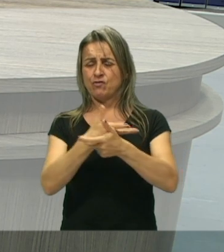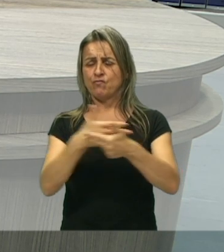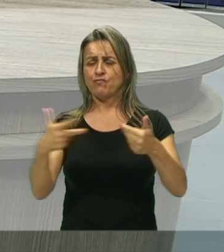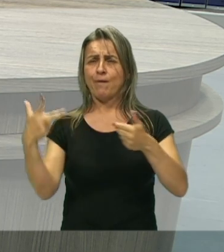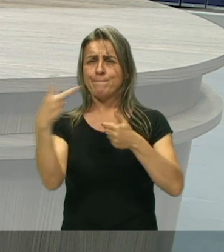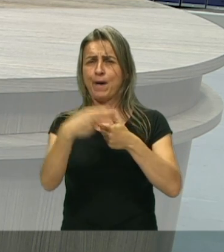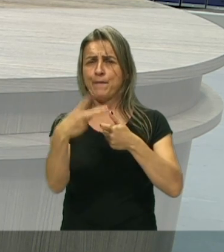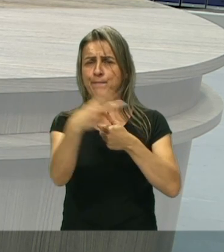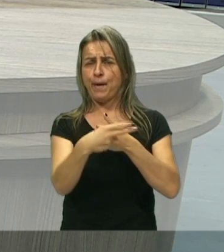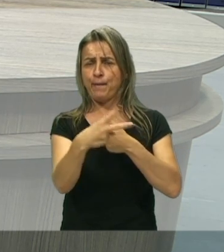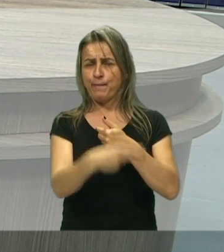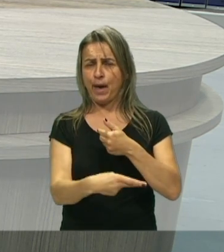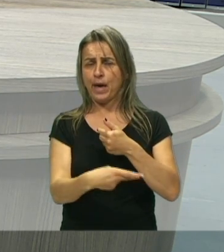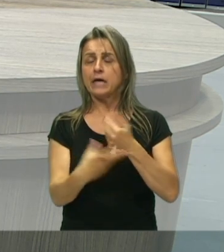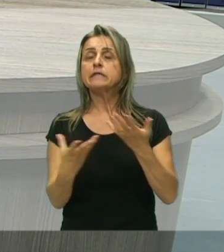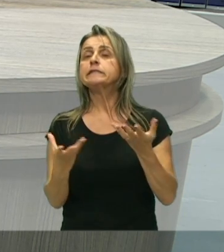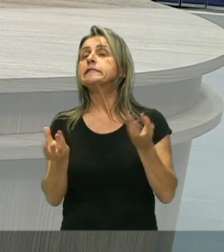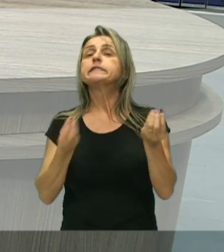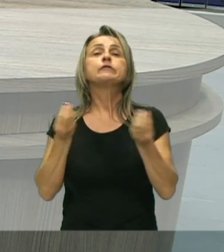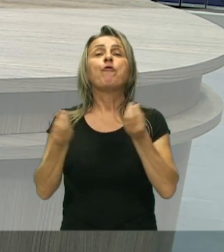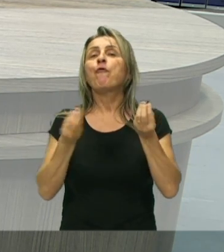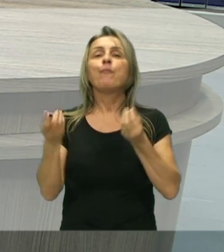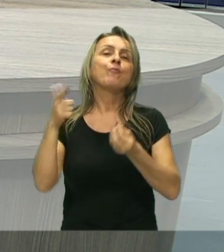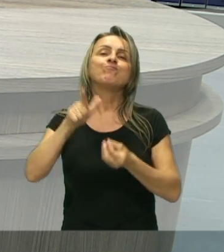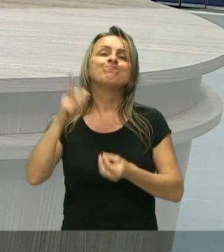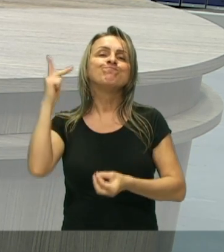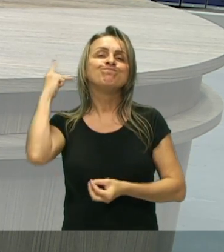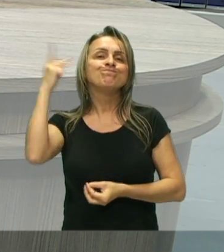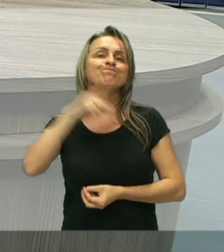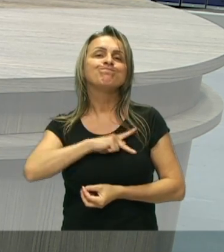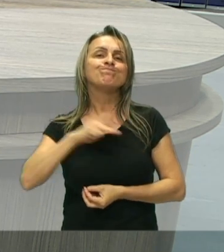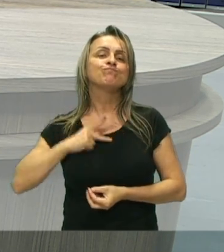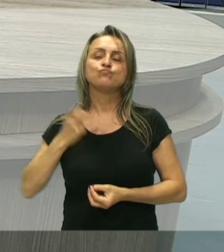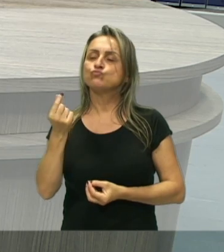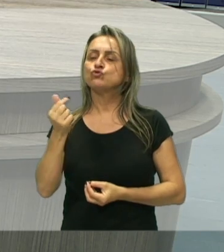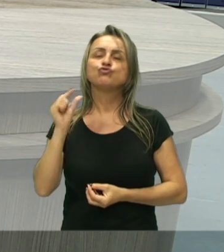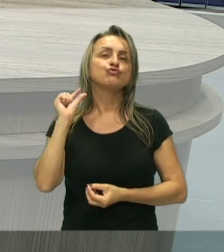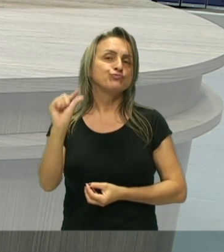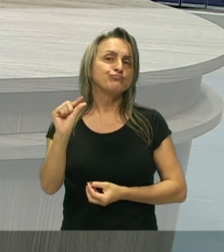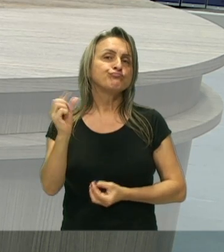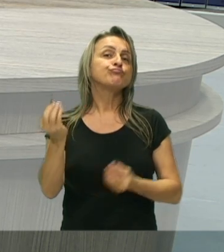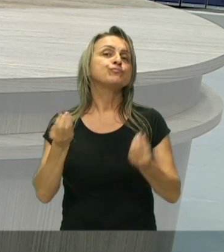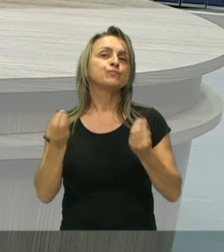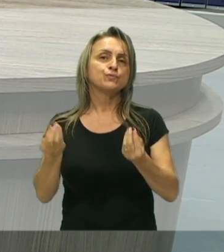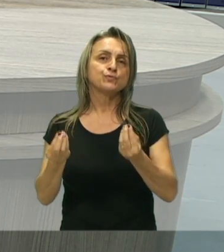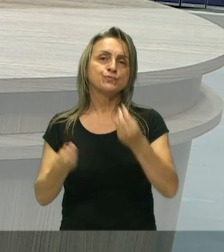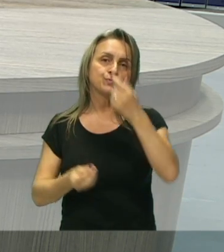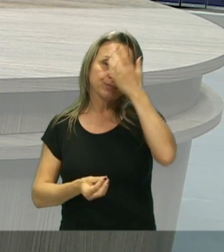se faz política pública com menos dinheiro?